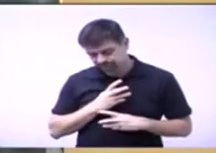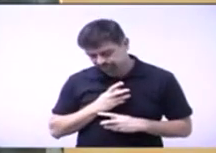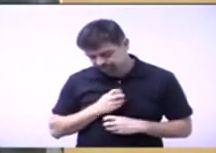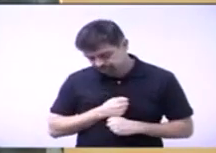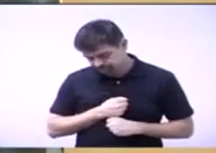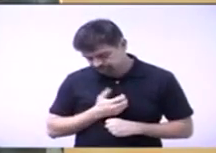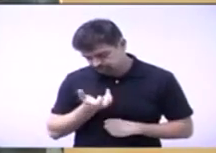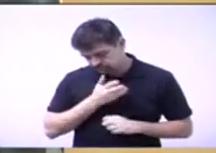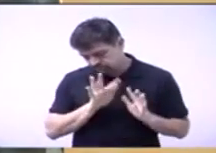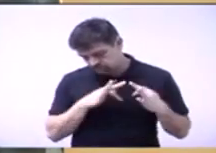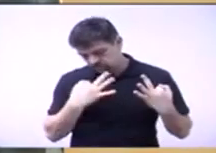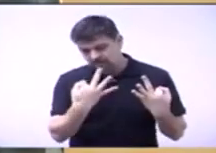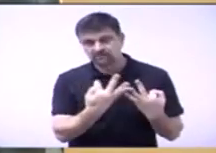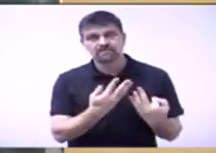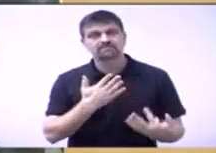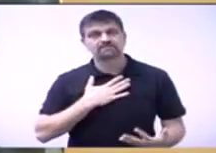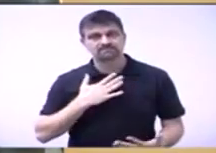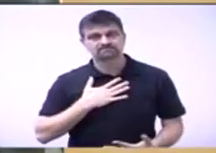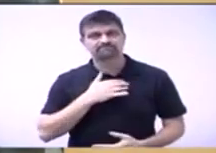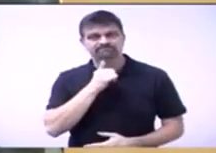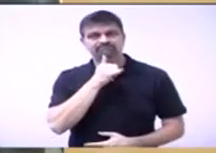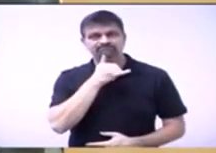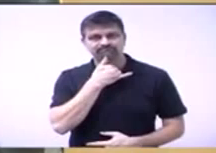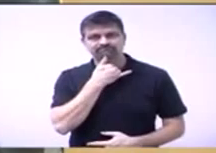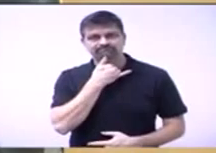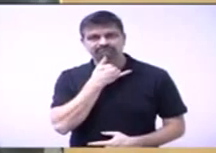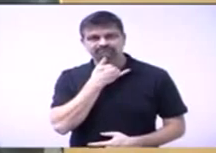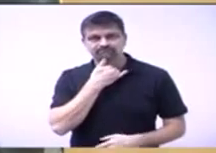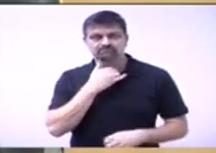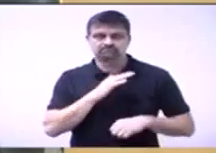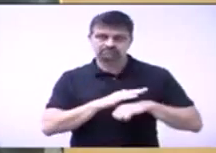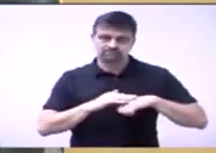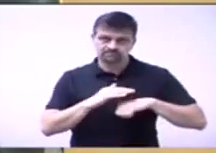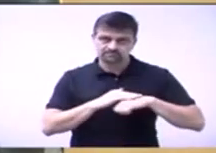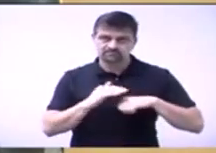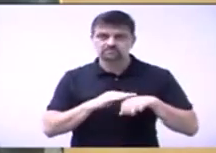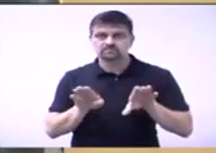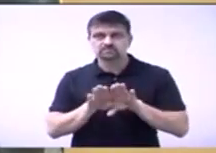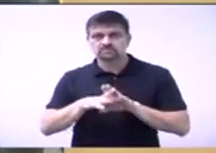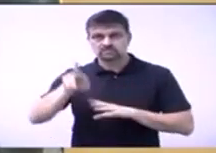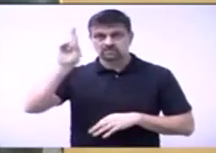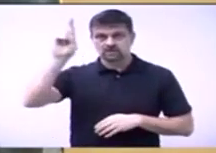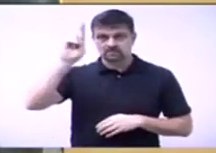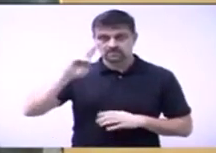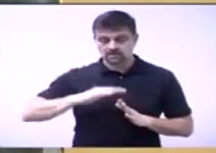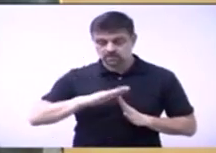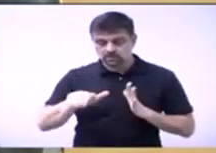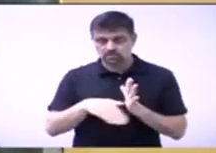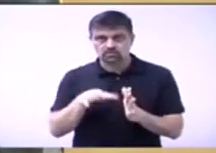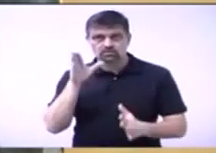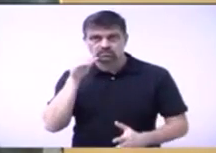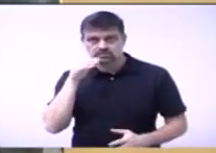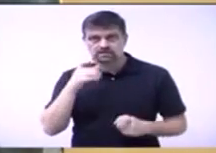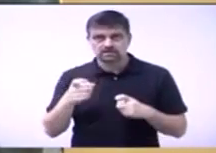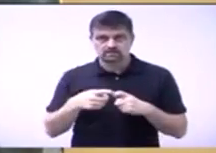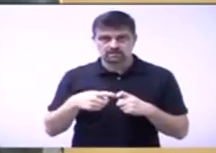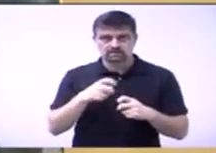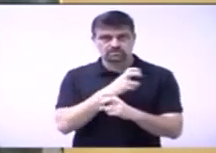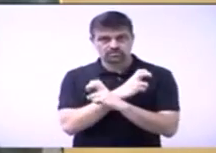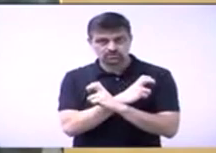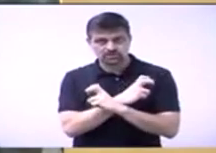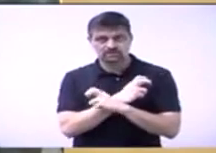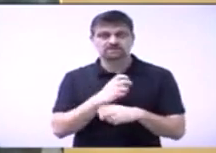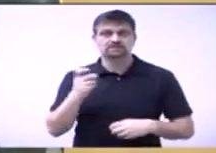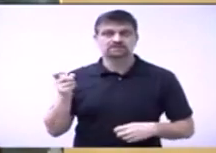meus sentimentos para a sua família, e sentimentos também em nome de todos os profissionais do Hospital Municipal, tanto os médicos da ortopedia, os médicos